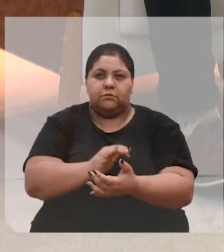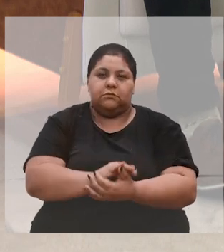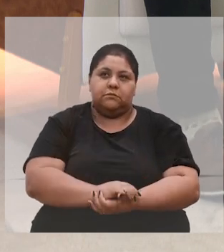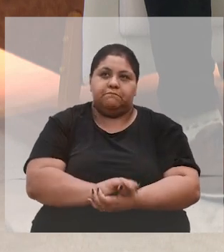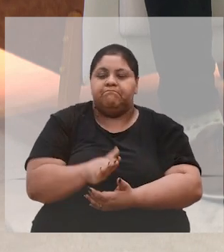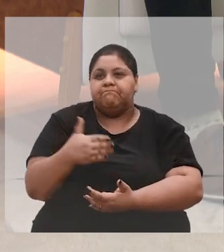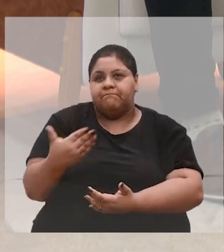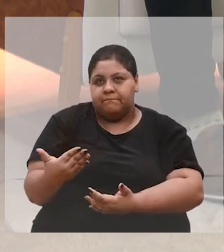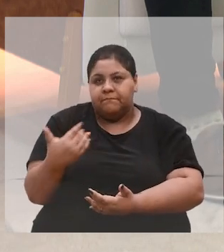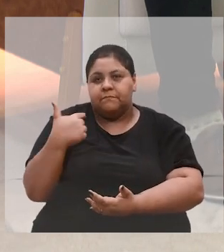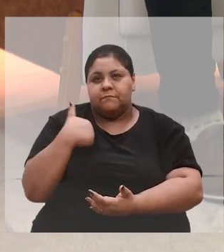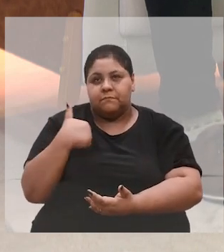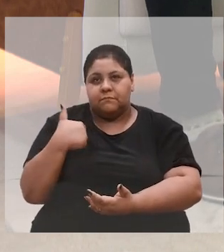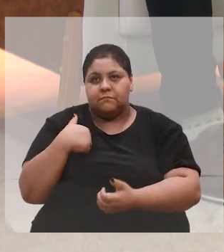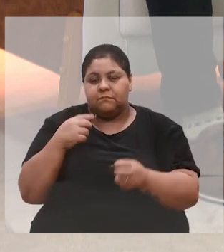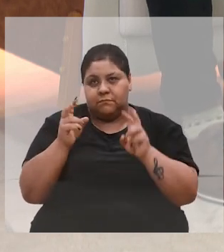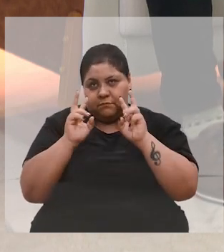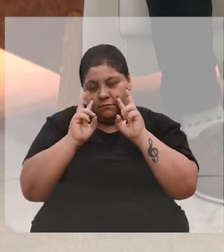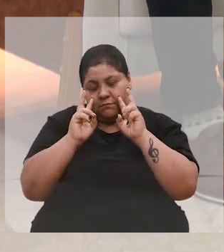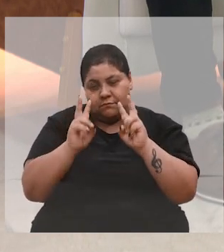gargalhadas? Bem, quando